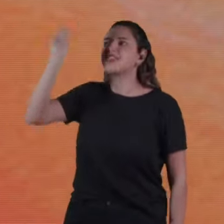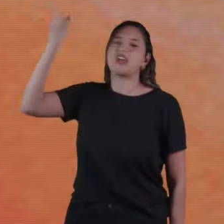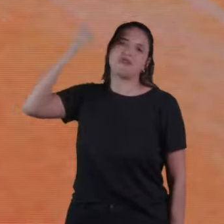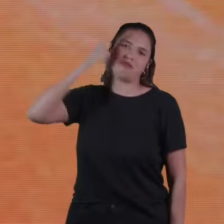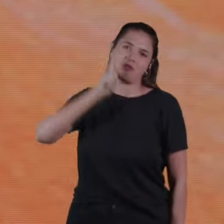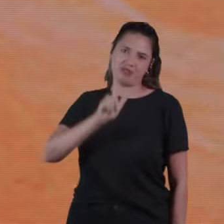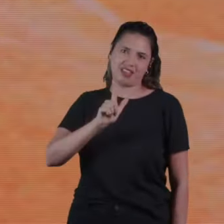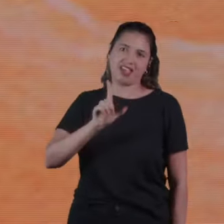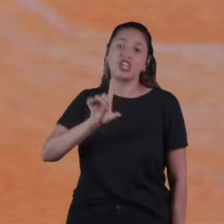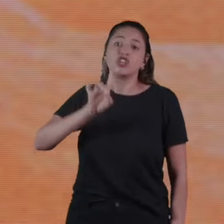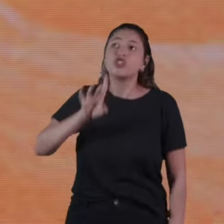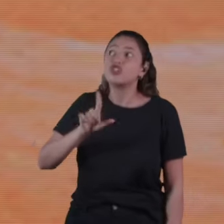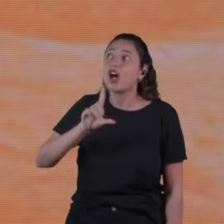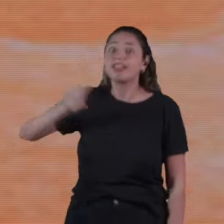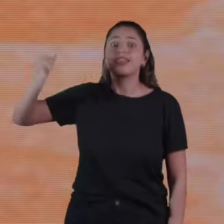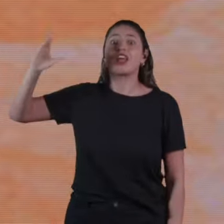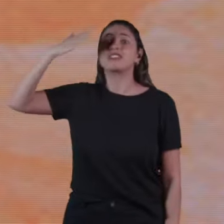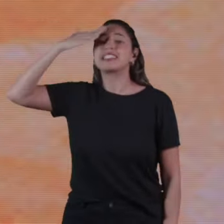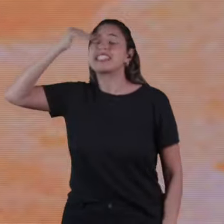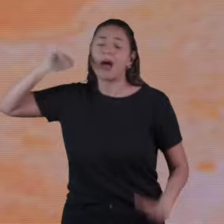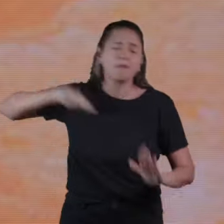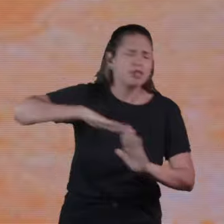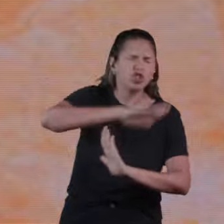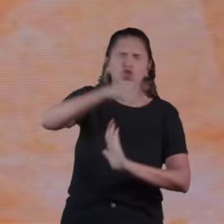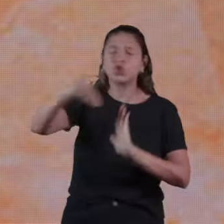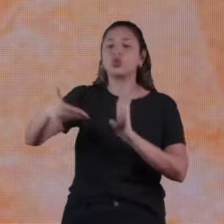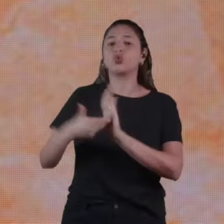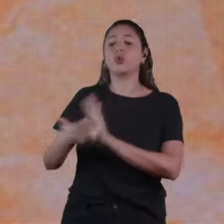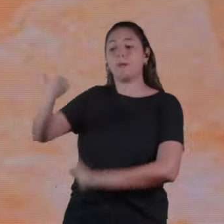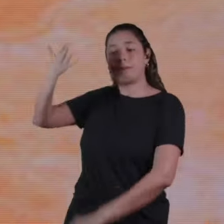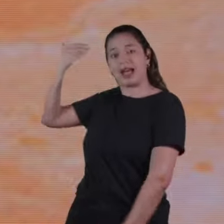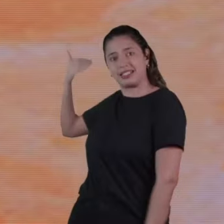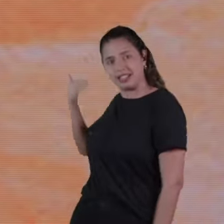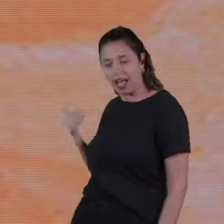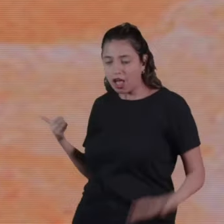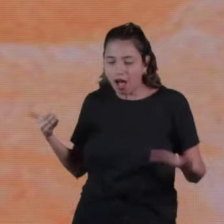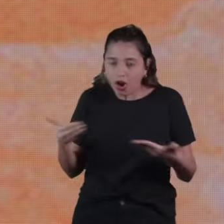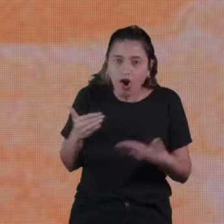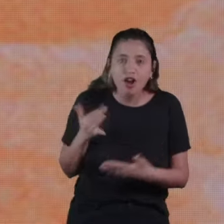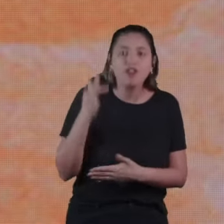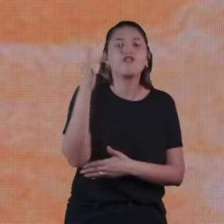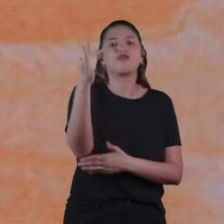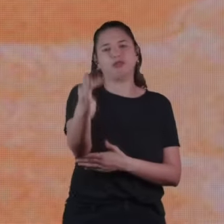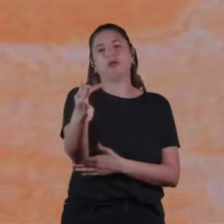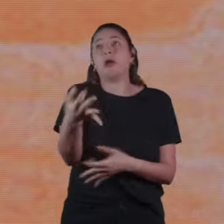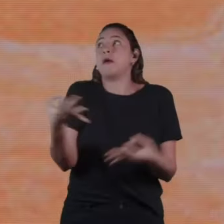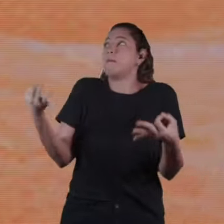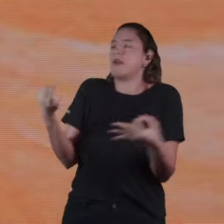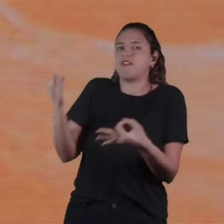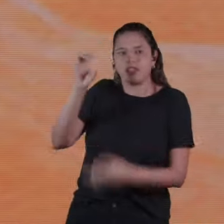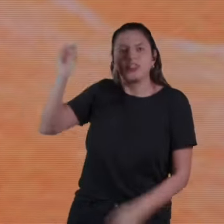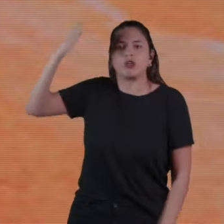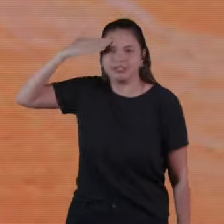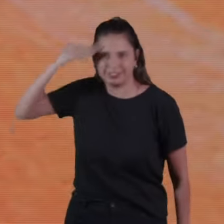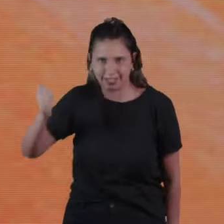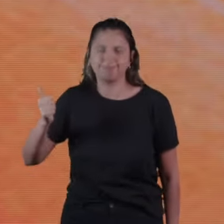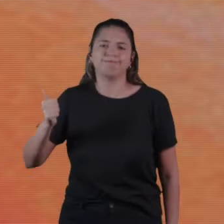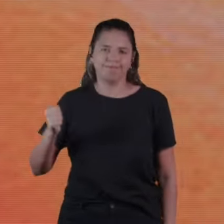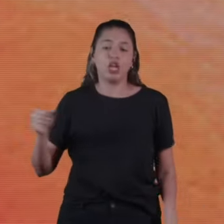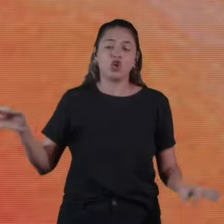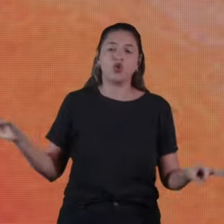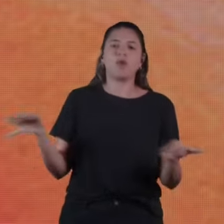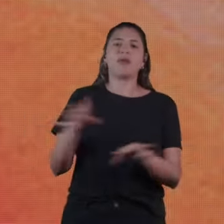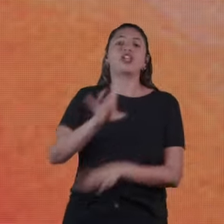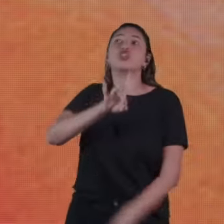onisciente, conhece todas as coisas, passado, presente, futuro, de uma maneira perfeita e completa.